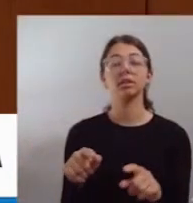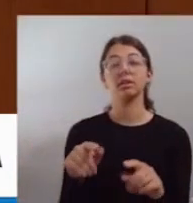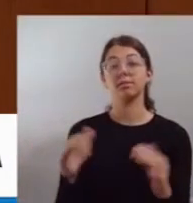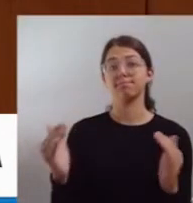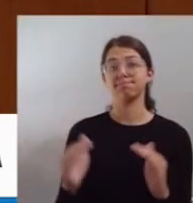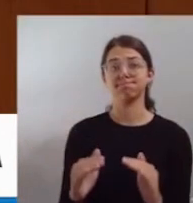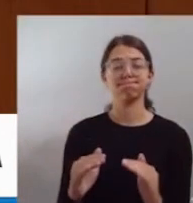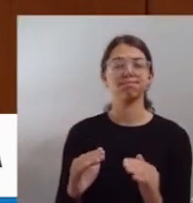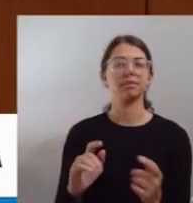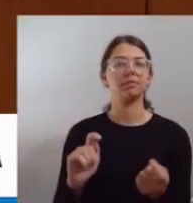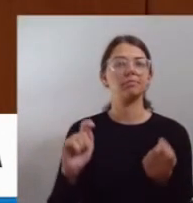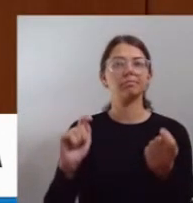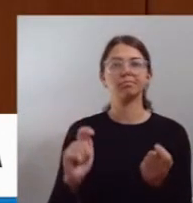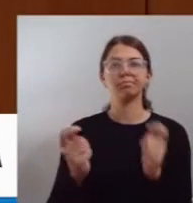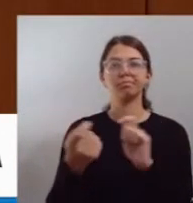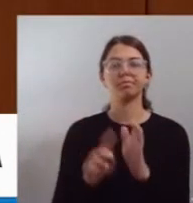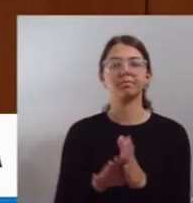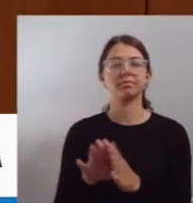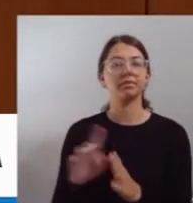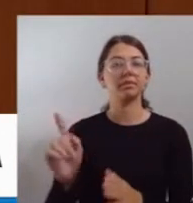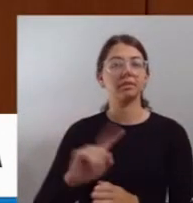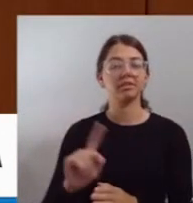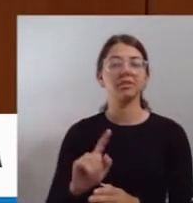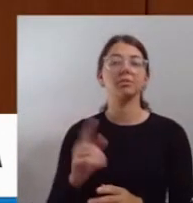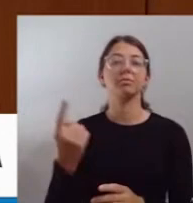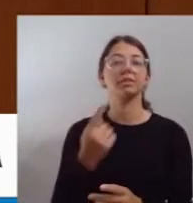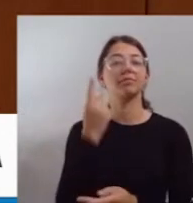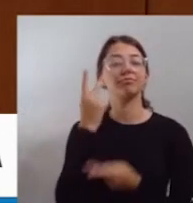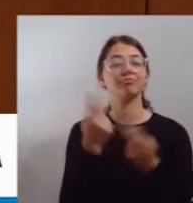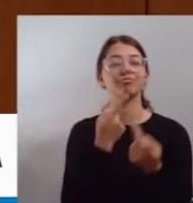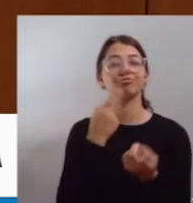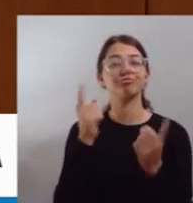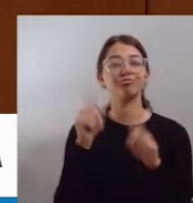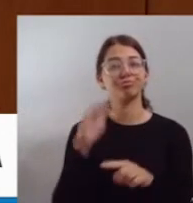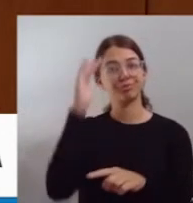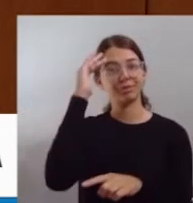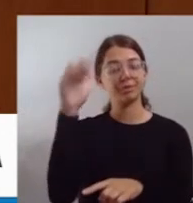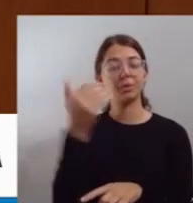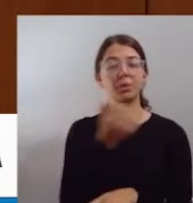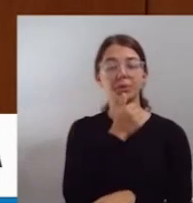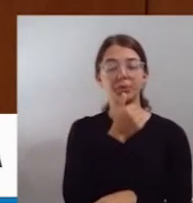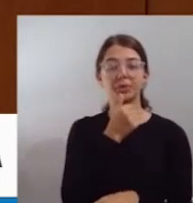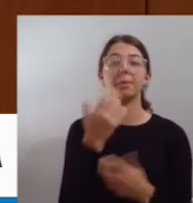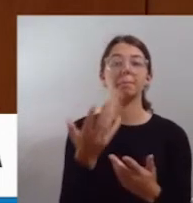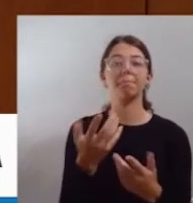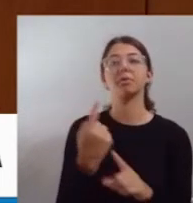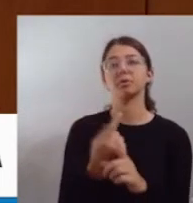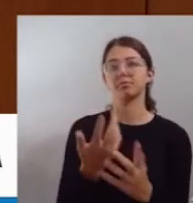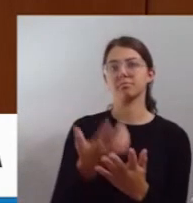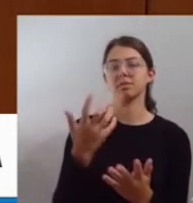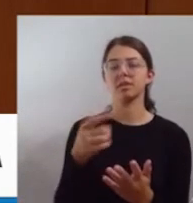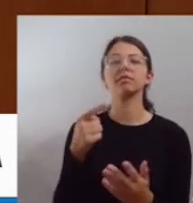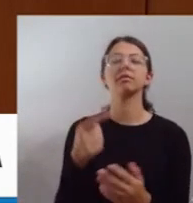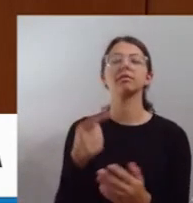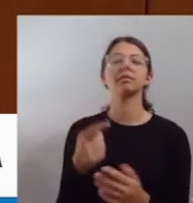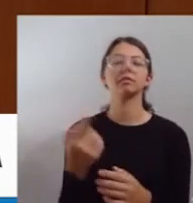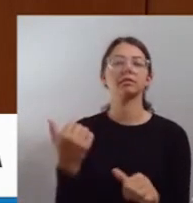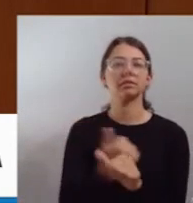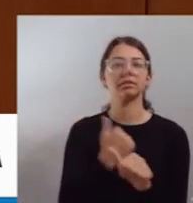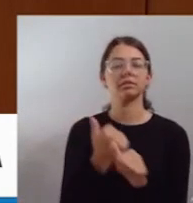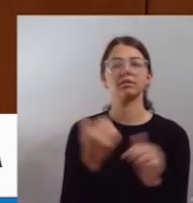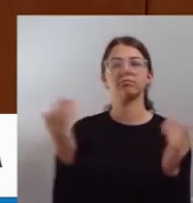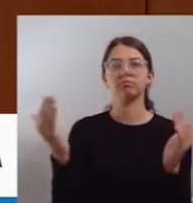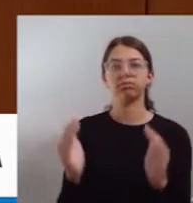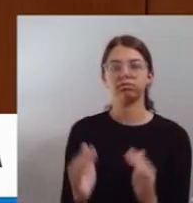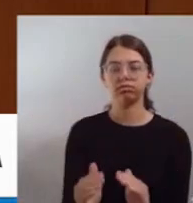termos futuros. Dos aspectos críticos a relevar, constatamos a redução significativa da atividade core da município, sem